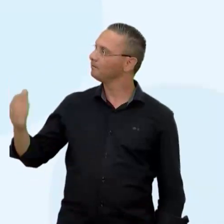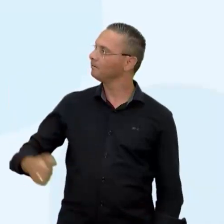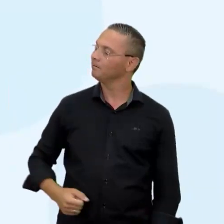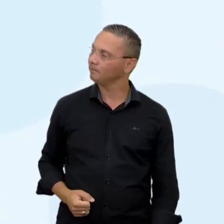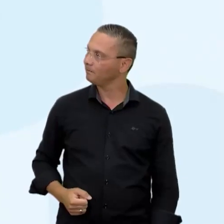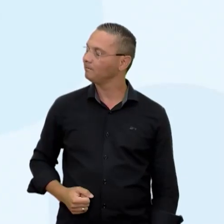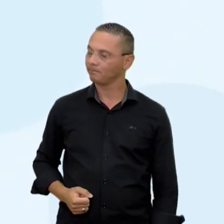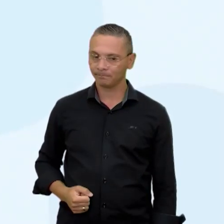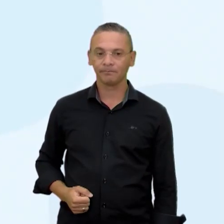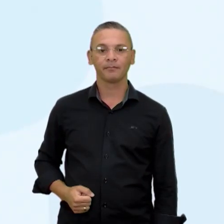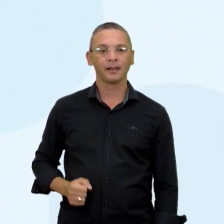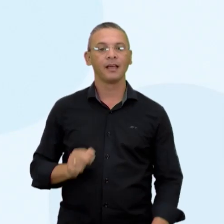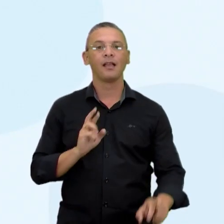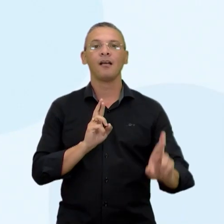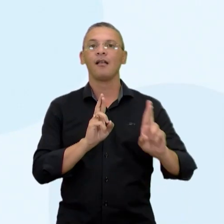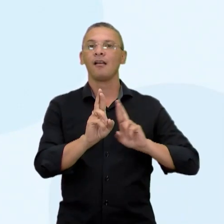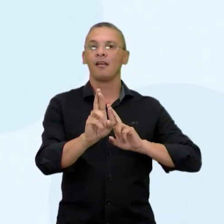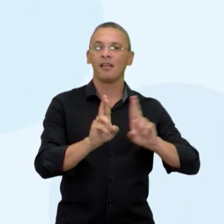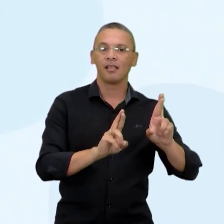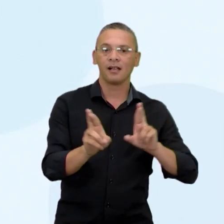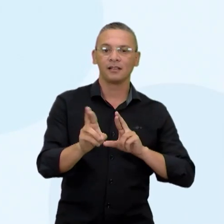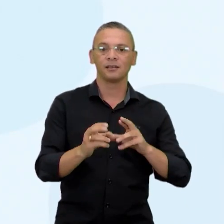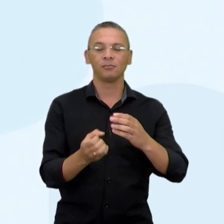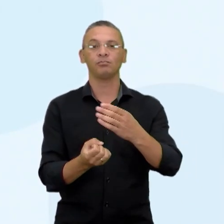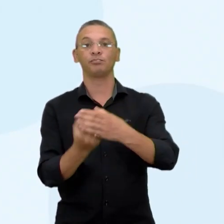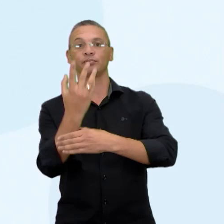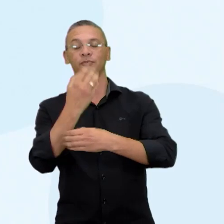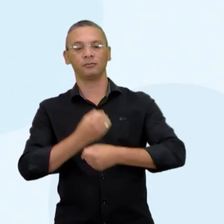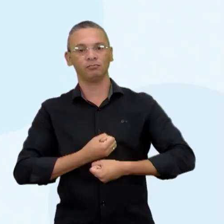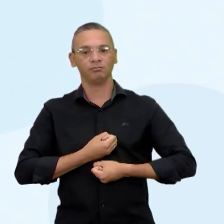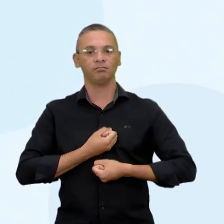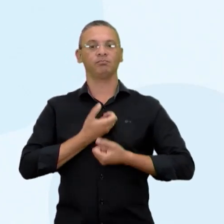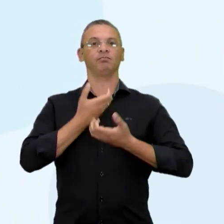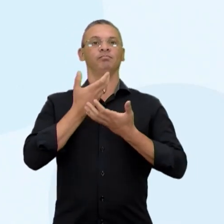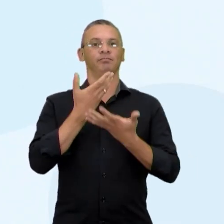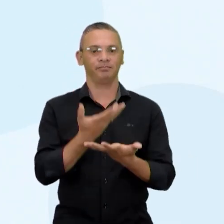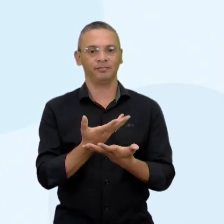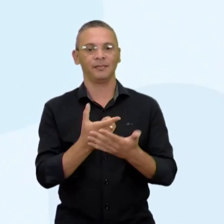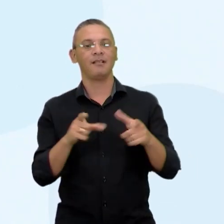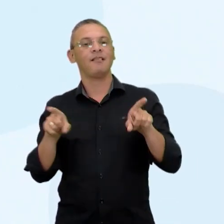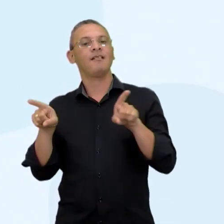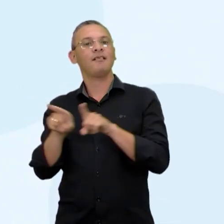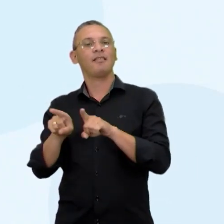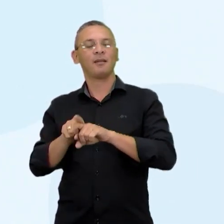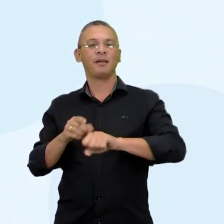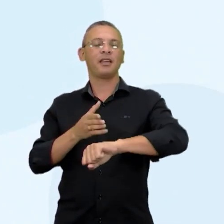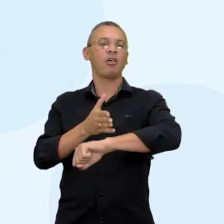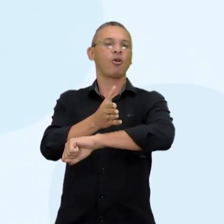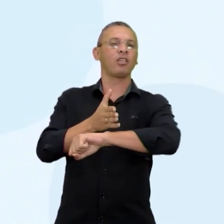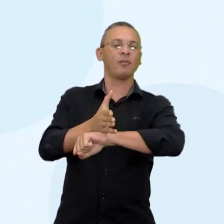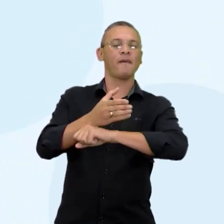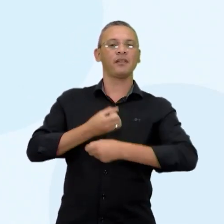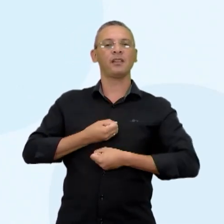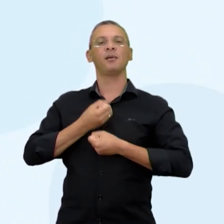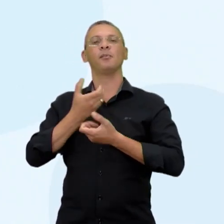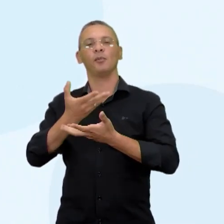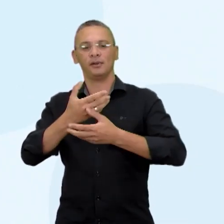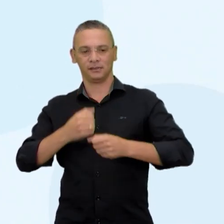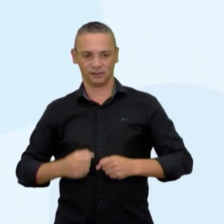à inovação, estabelecer relações entre a produção poética tradicional e as produções da poesia